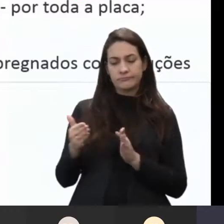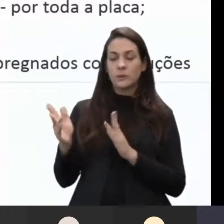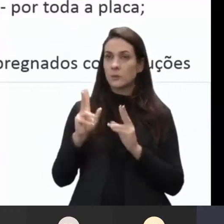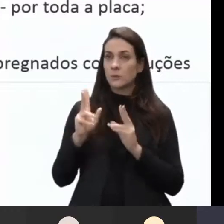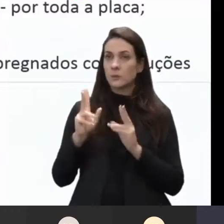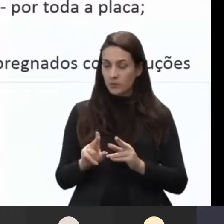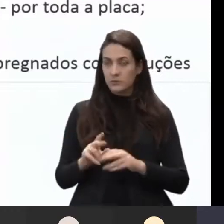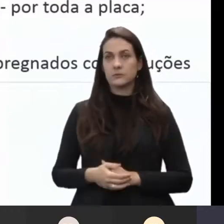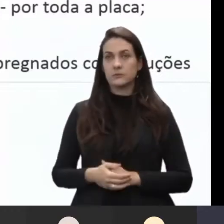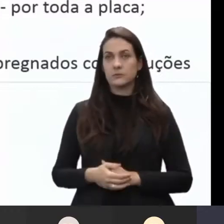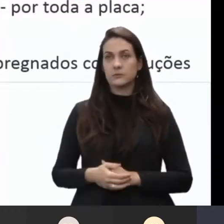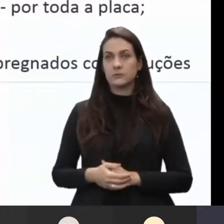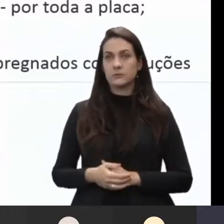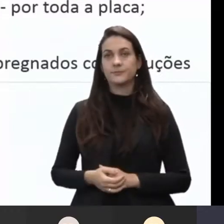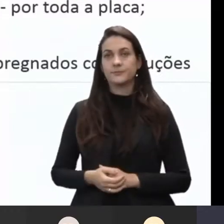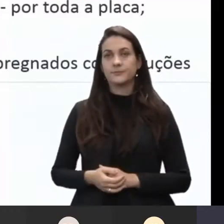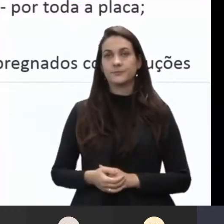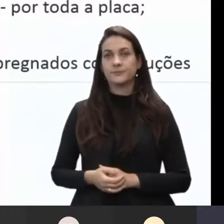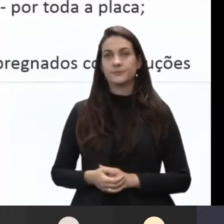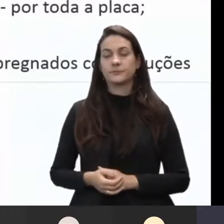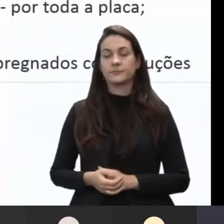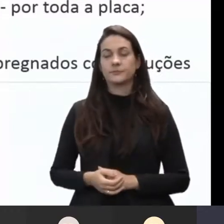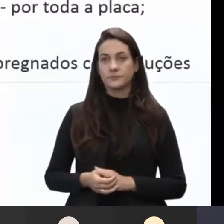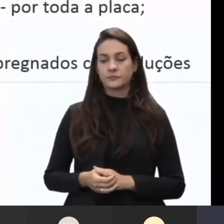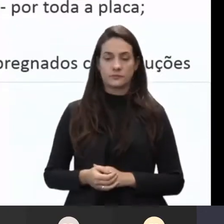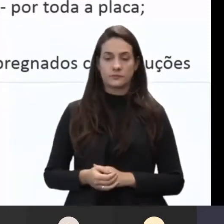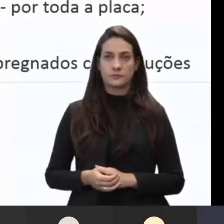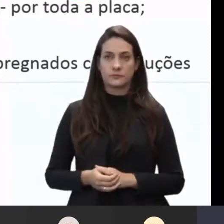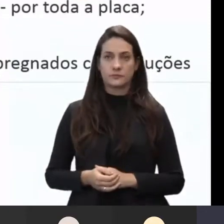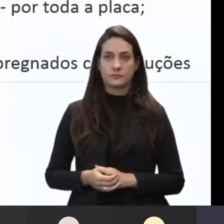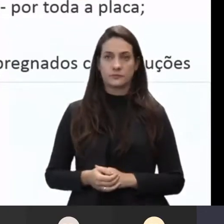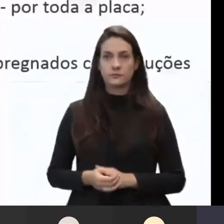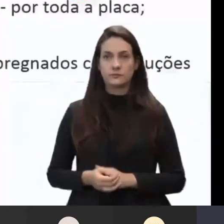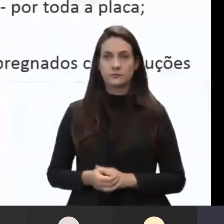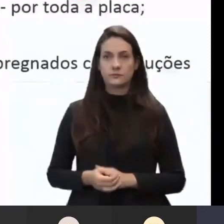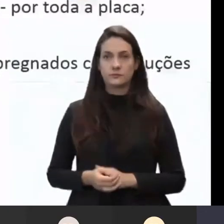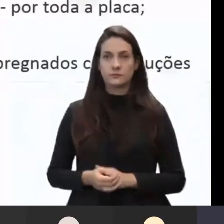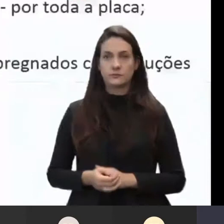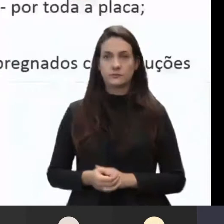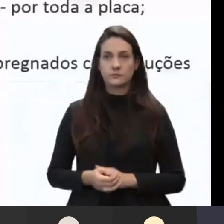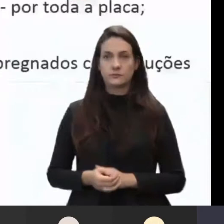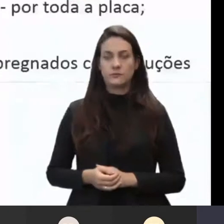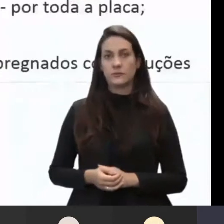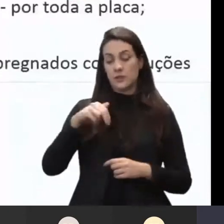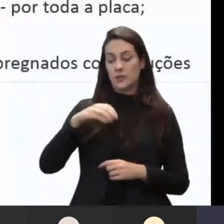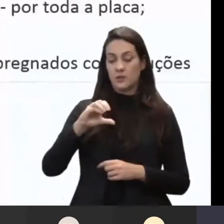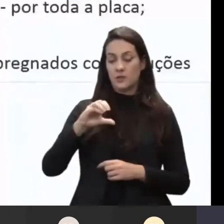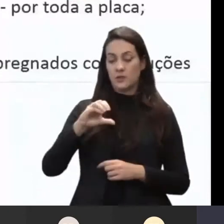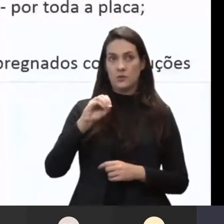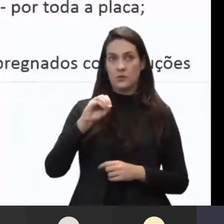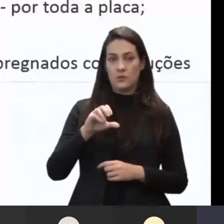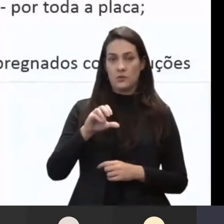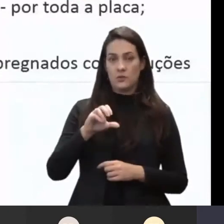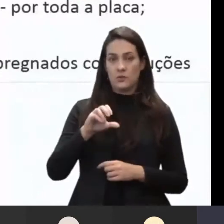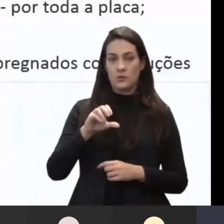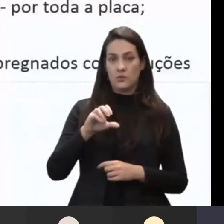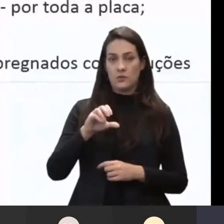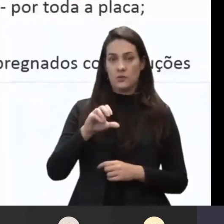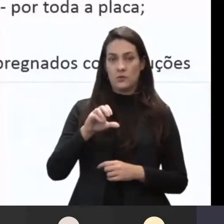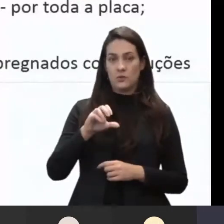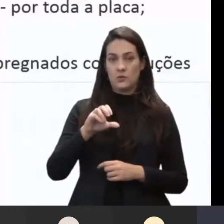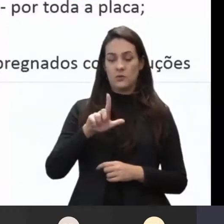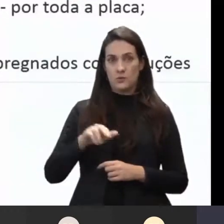de realizar no procedimento 1, no antibiograma. E aí, você vai inocular a placa através de